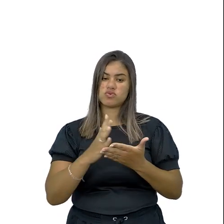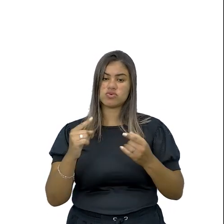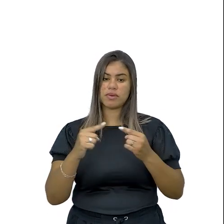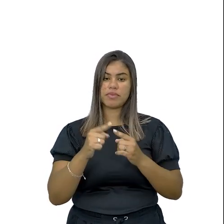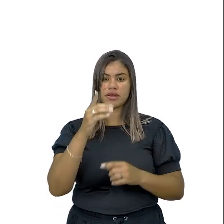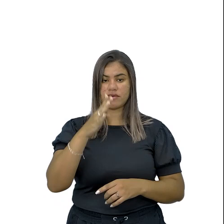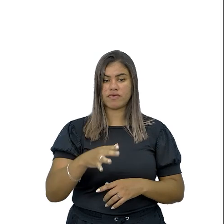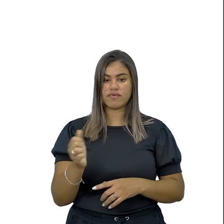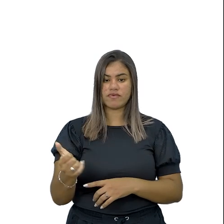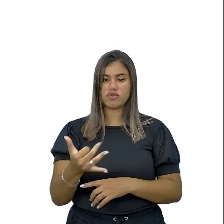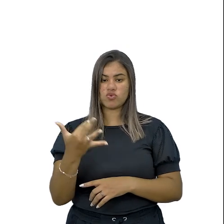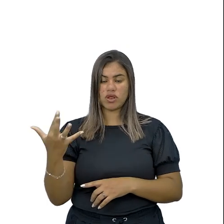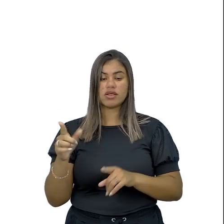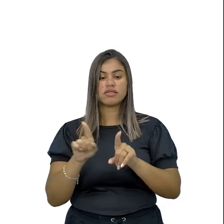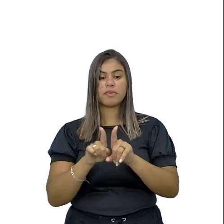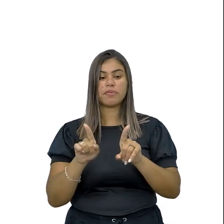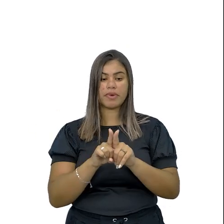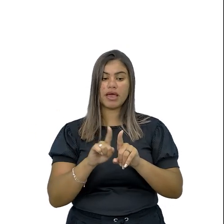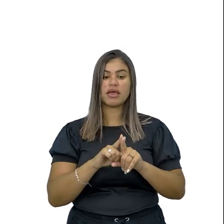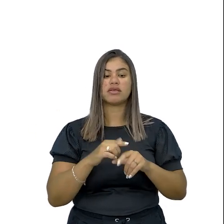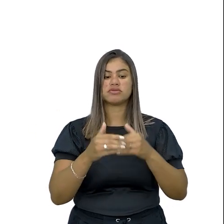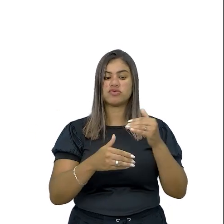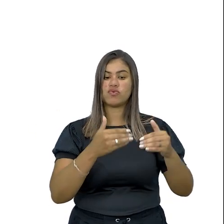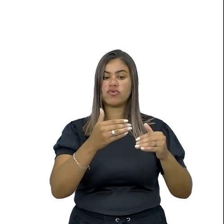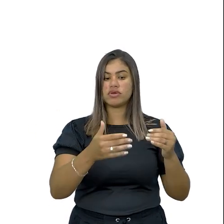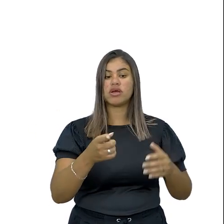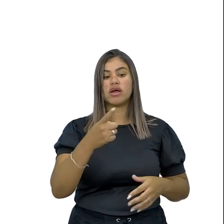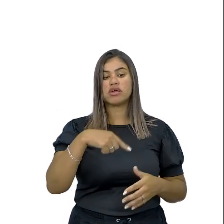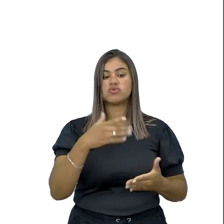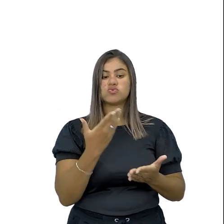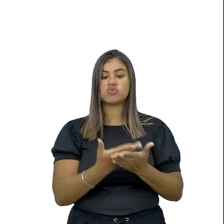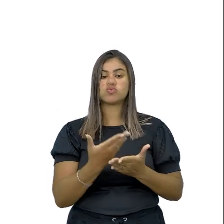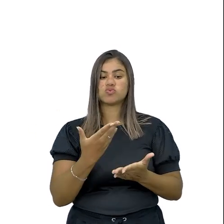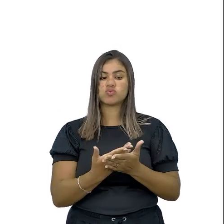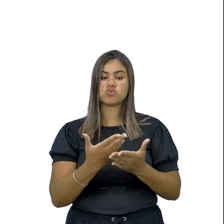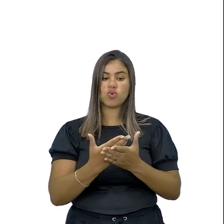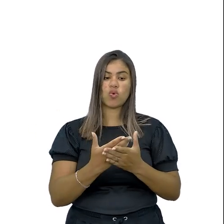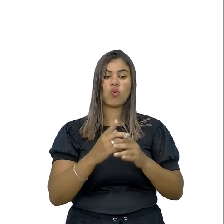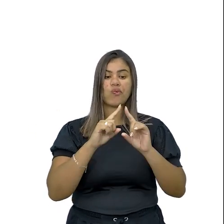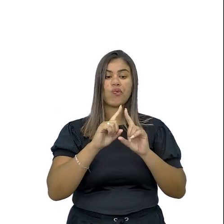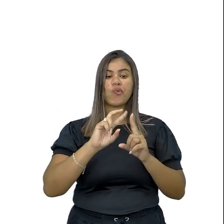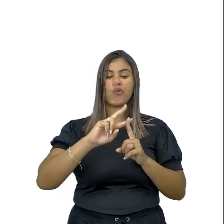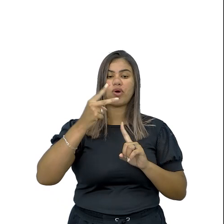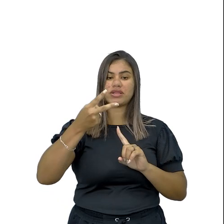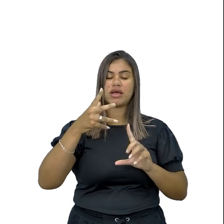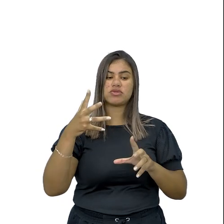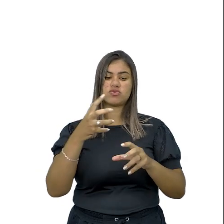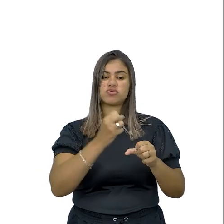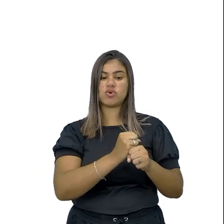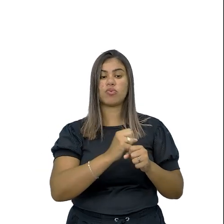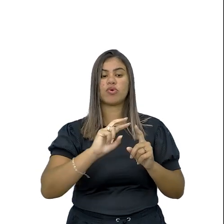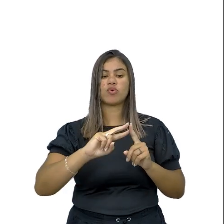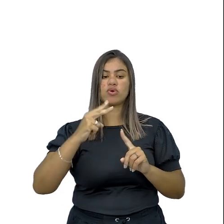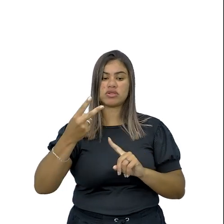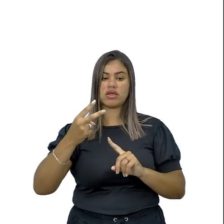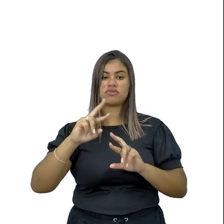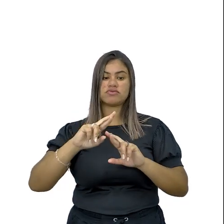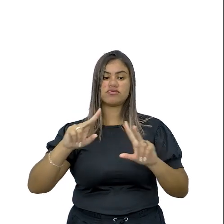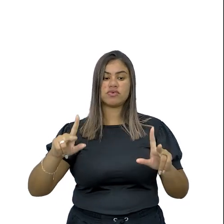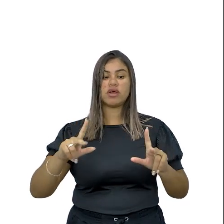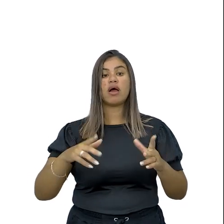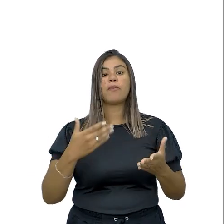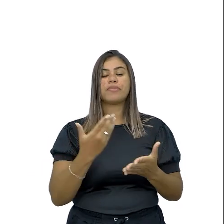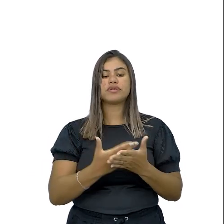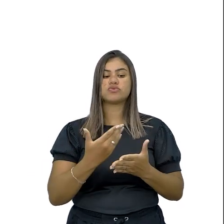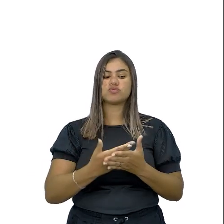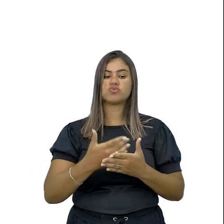quanto na forma desenvolvida. Estudamos o quadrado da soma e o quadrado da diferença de dois termos. Para as próximas aulas,